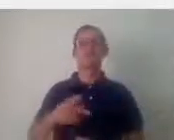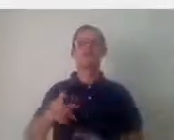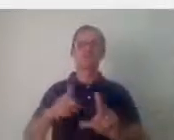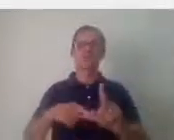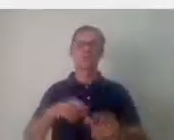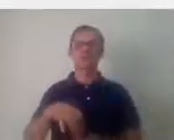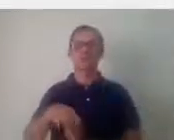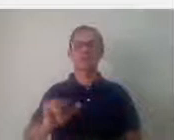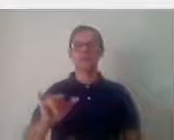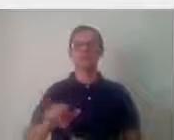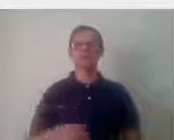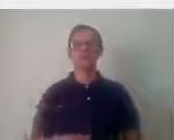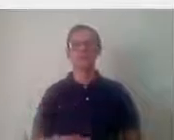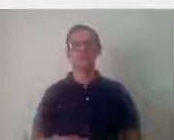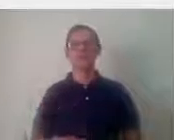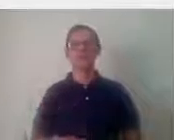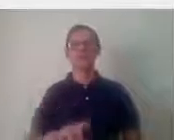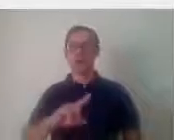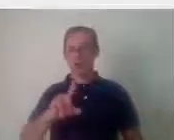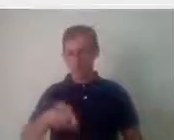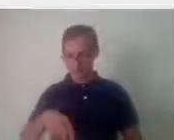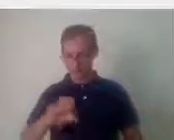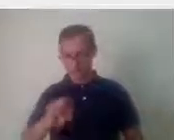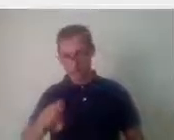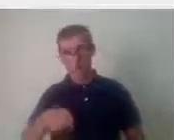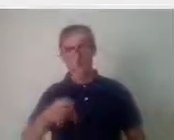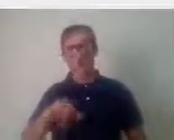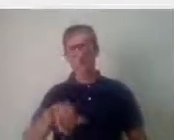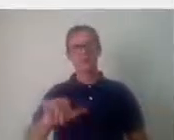É y. Logo, a integral é 8xy.